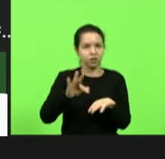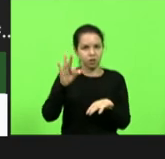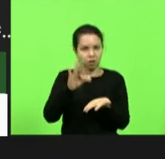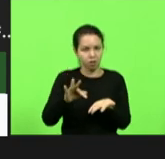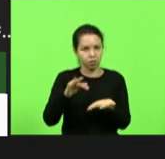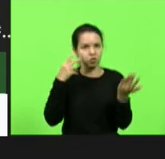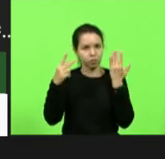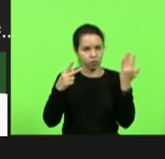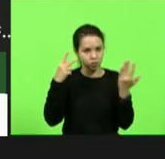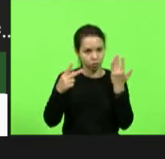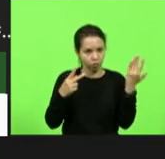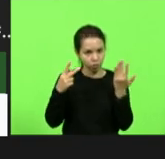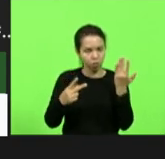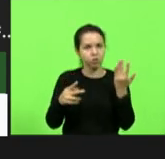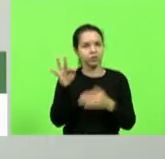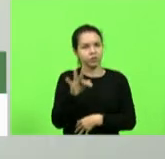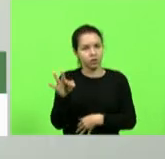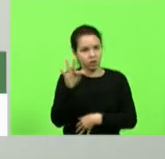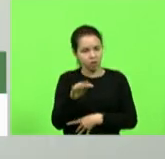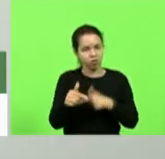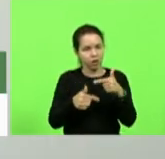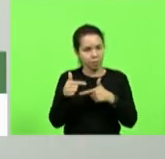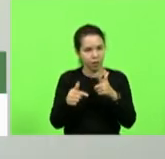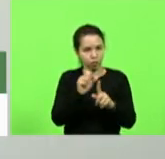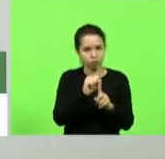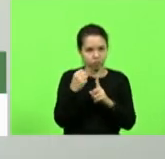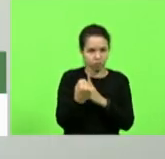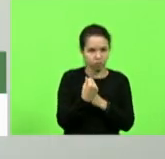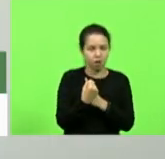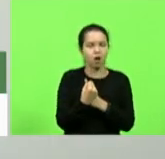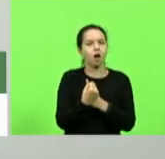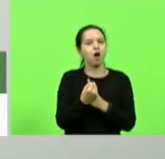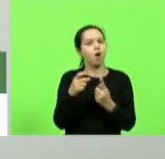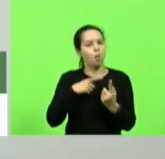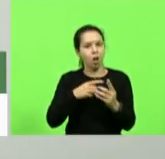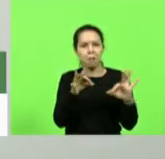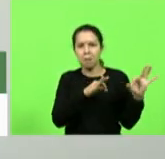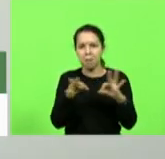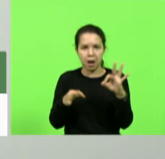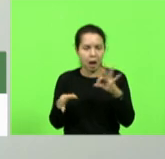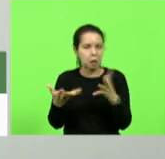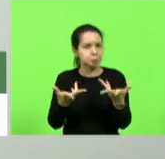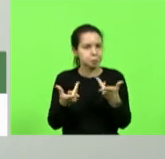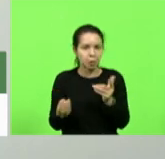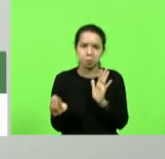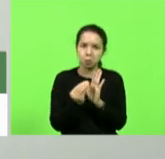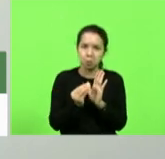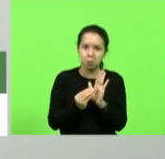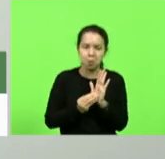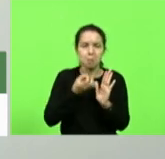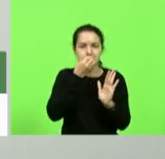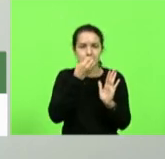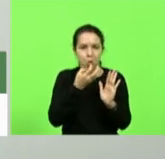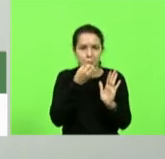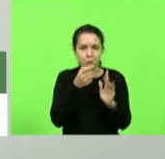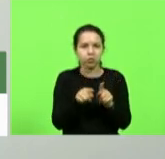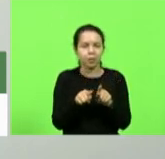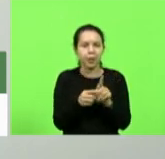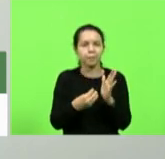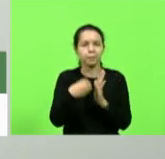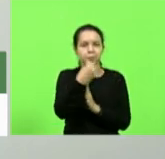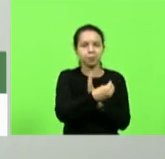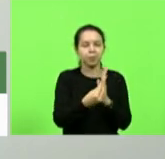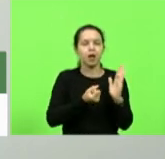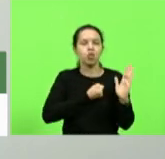Serviço Social, e ele está bem didático, muito bem feito. Inclusive, eu cito nas páginas